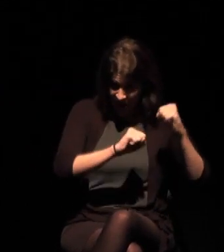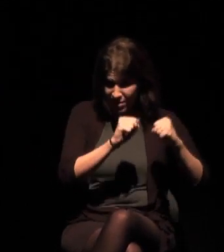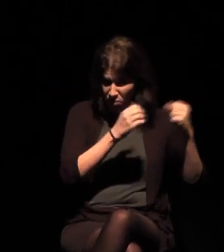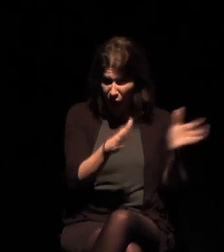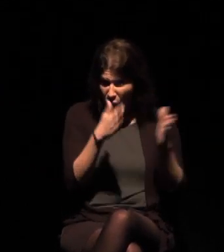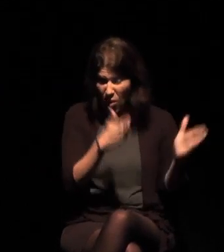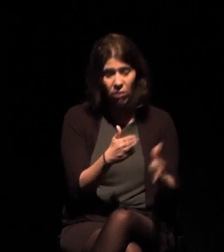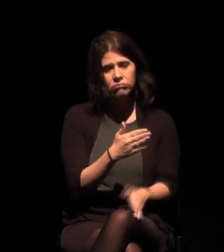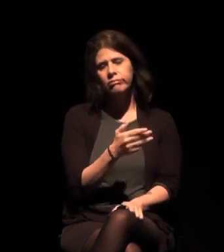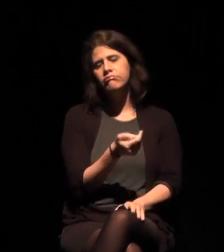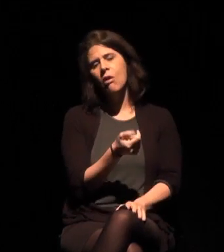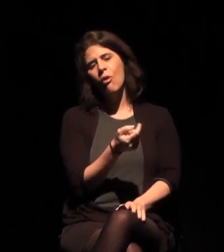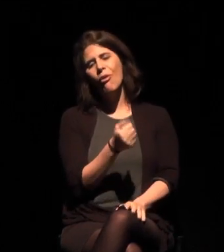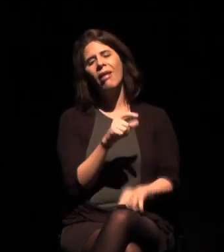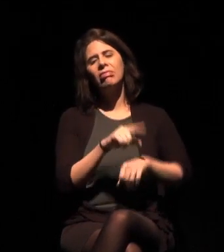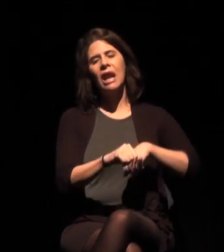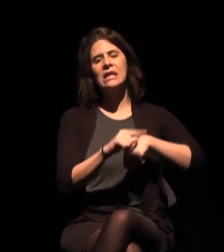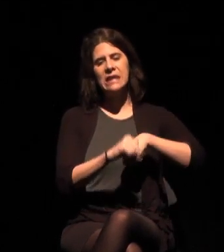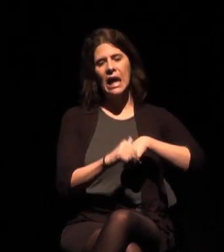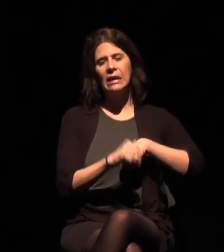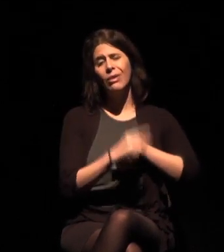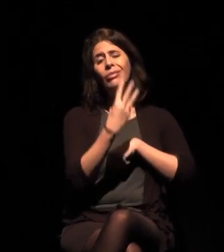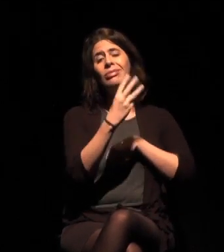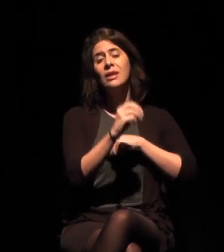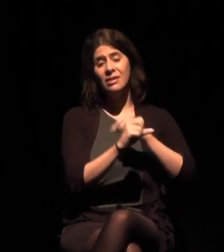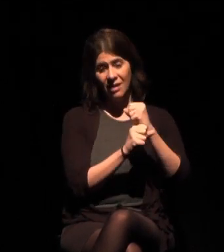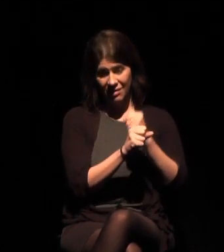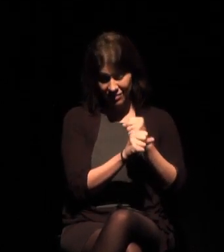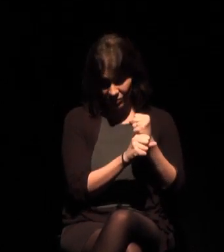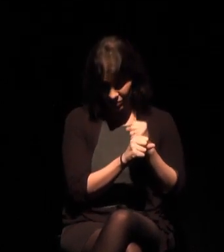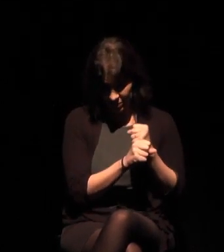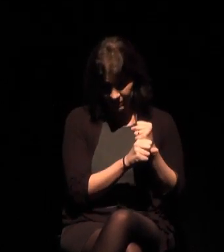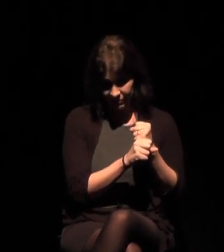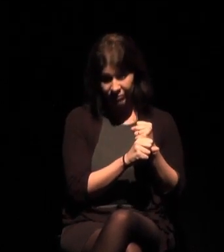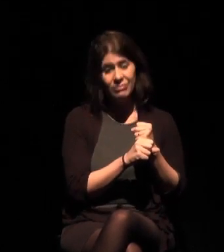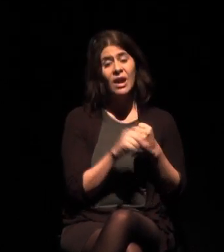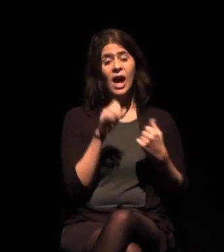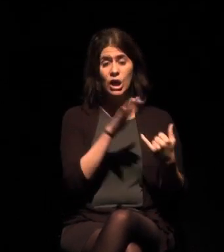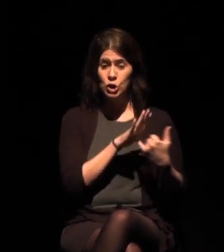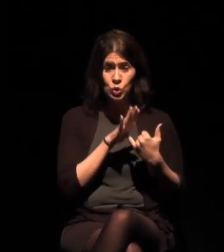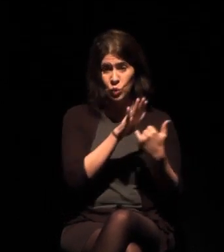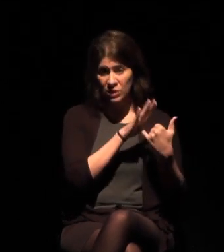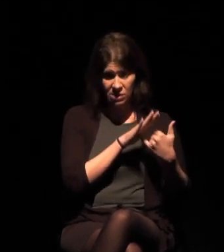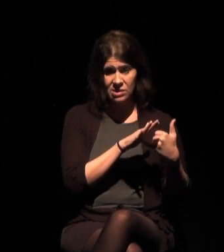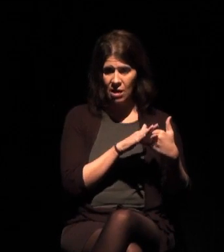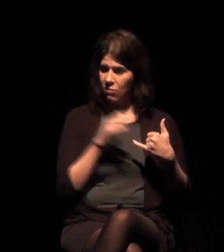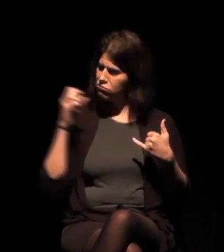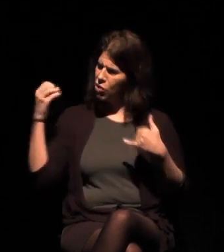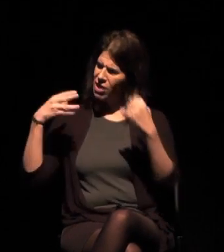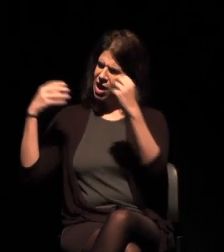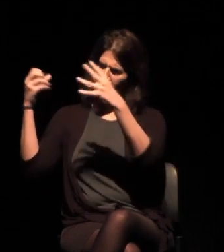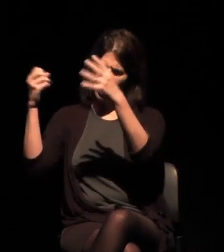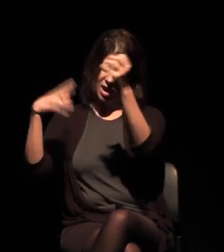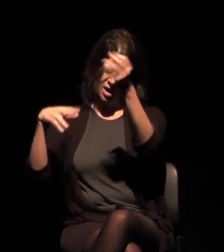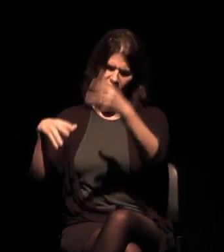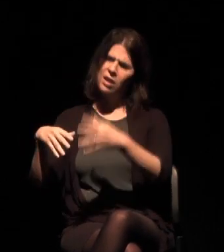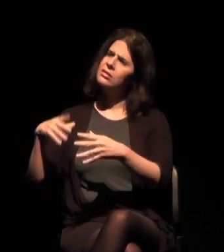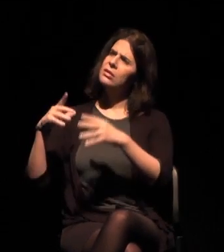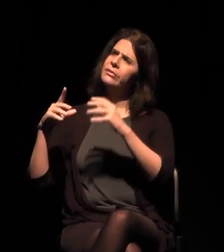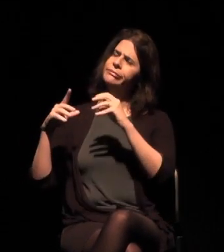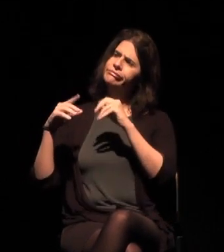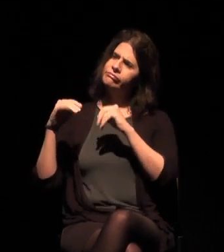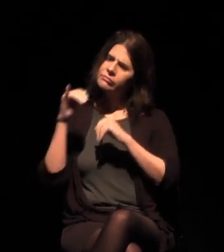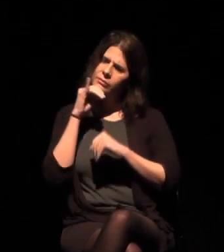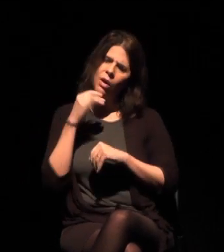em média de 30 anos por exemplo nas próprias instituições modernas na criação de um estado social quando